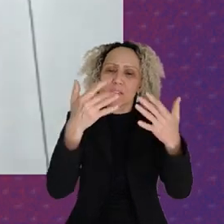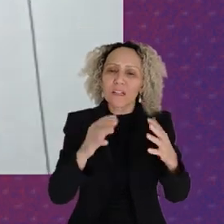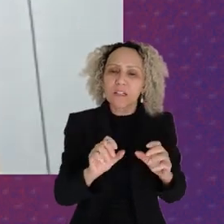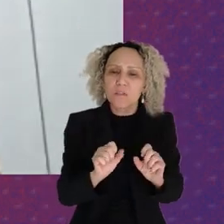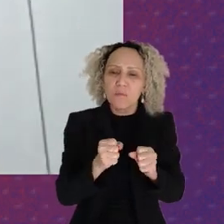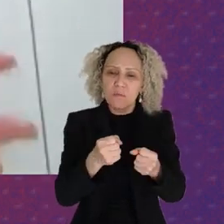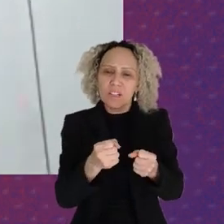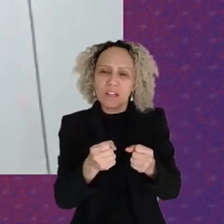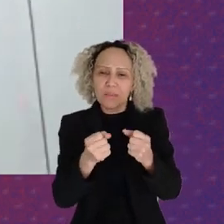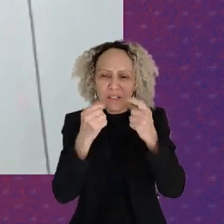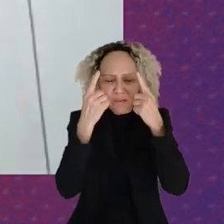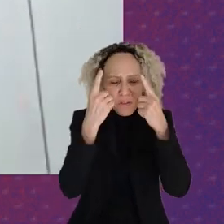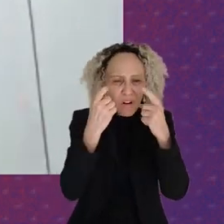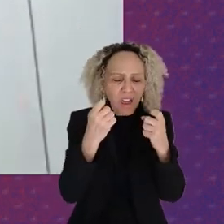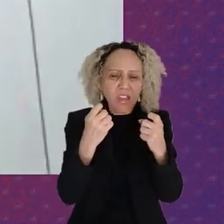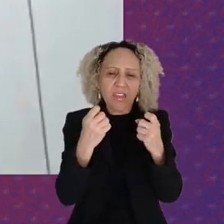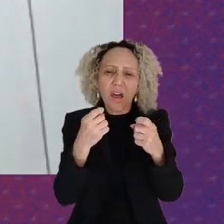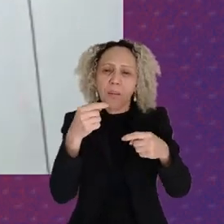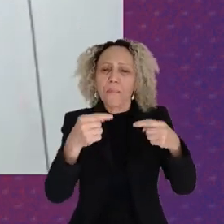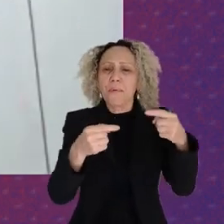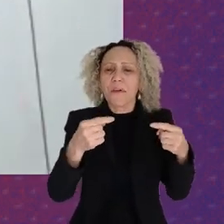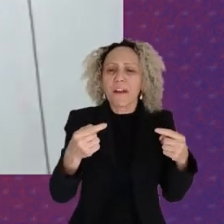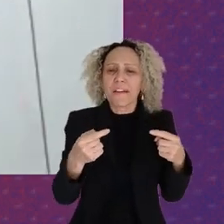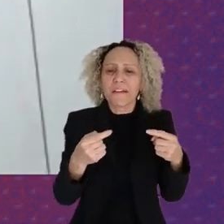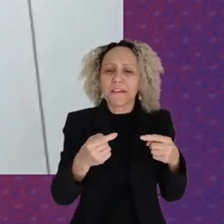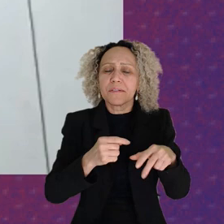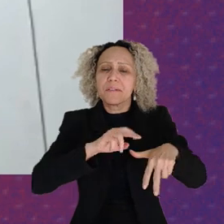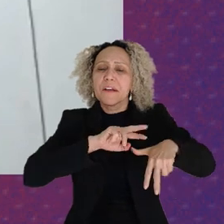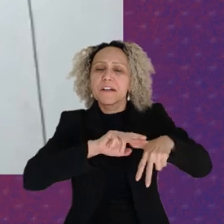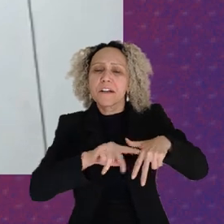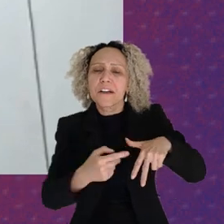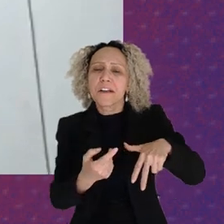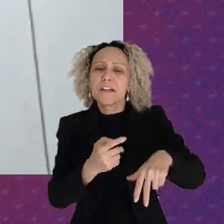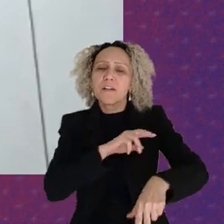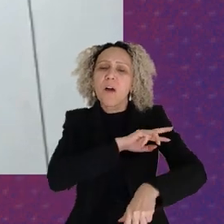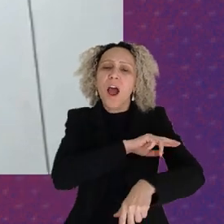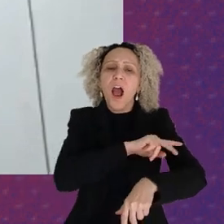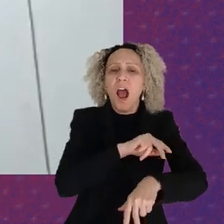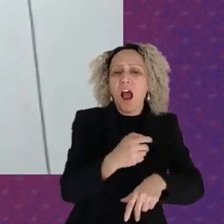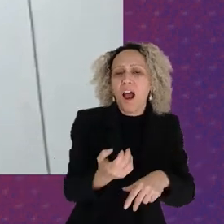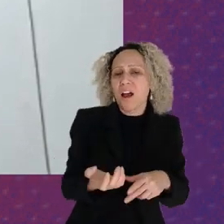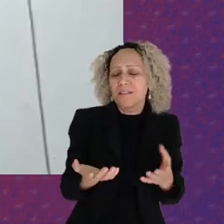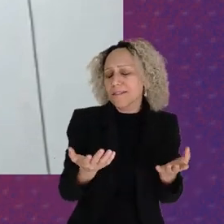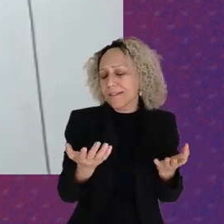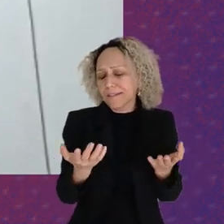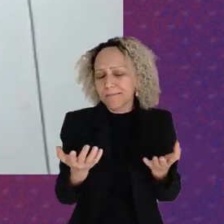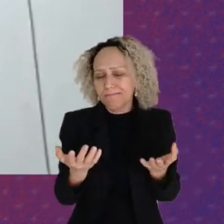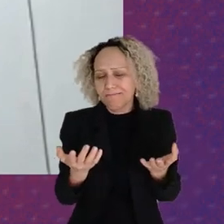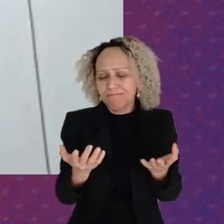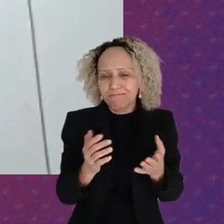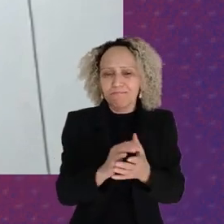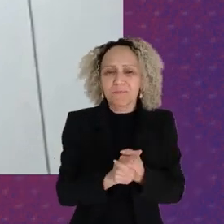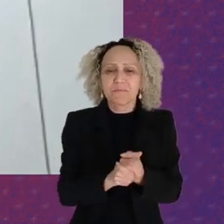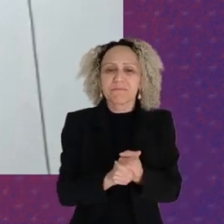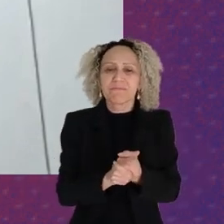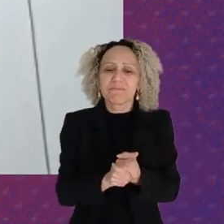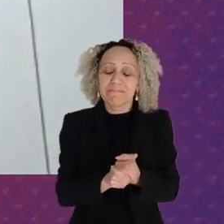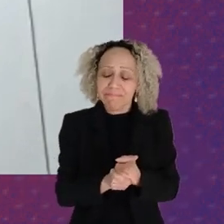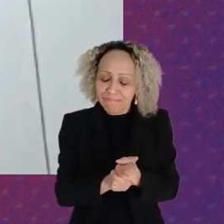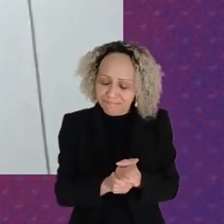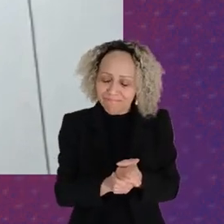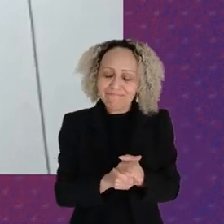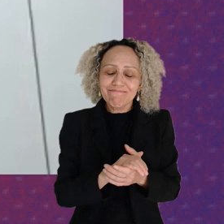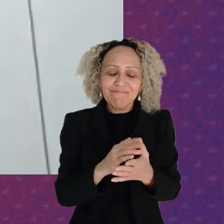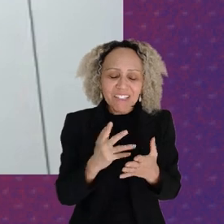estado cada vez mais presente no debate público e tem afetado cotidianamente, inúmeras